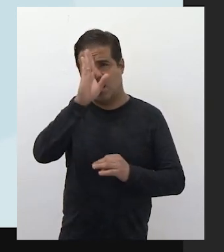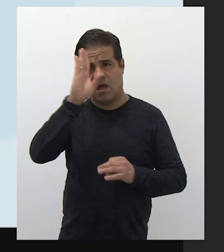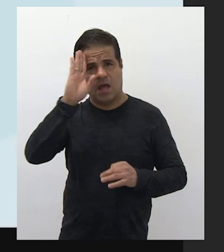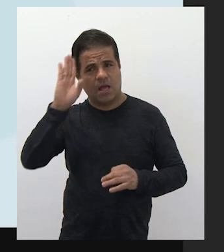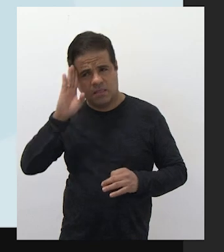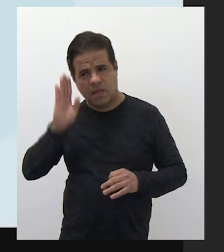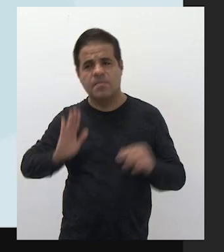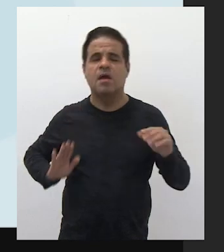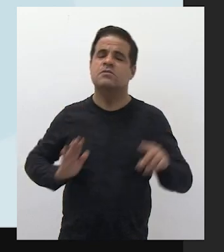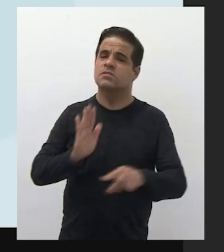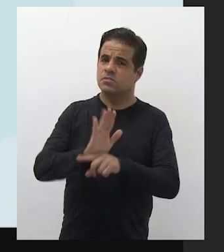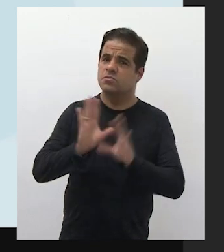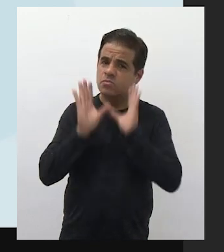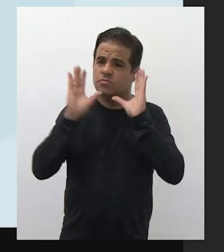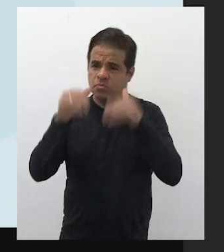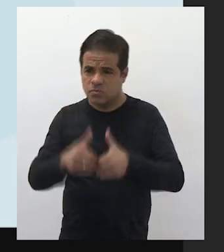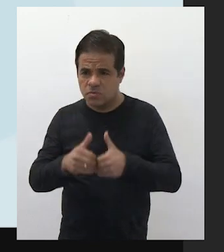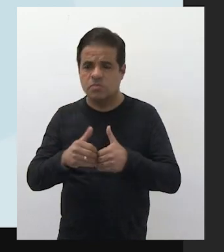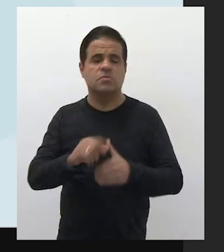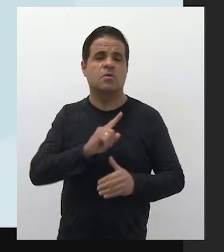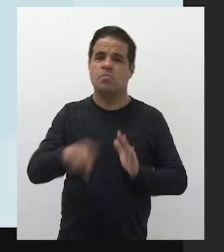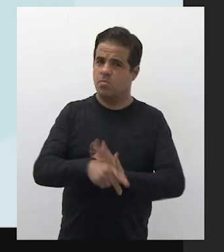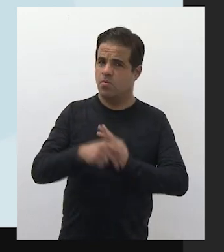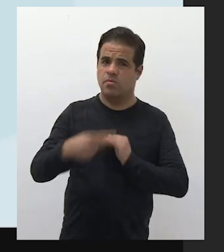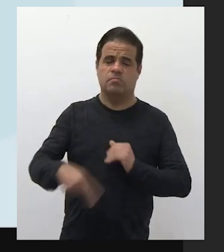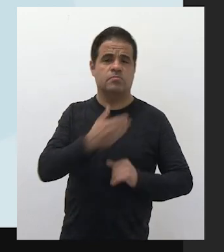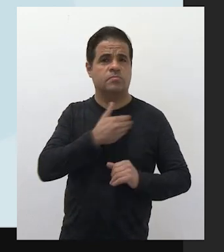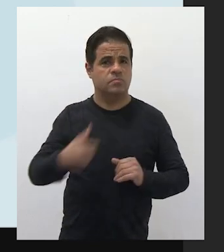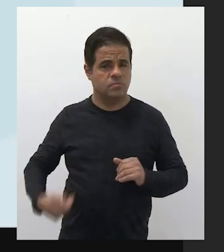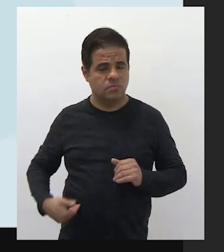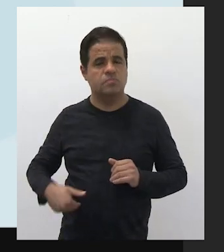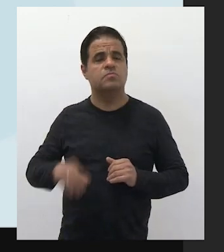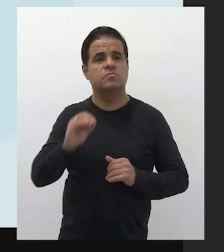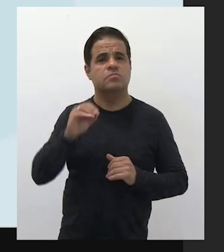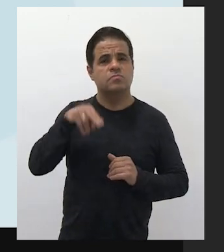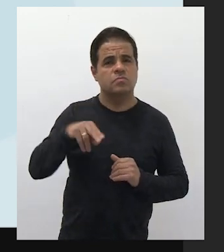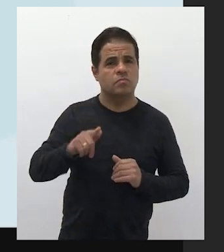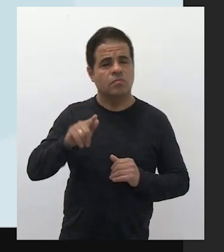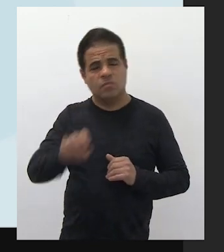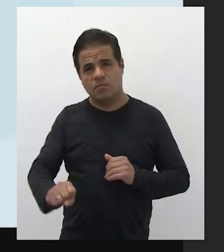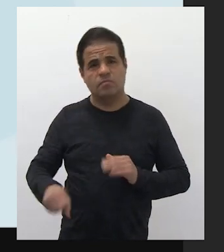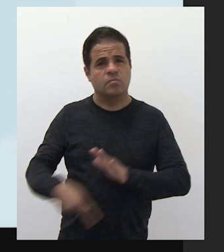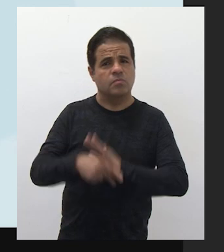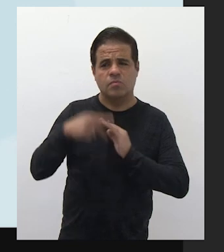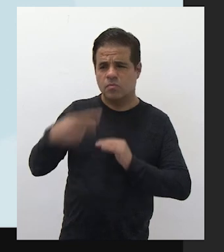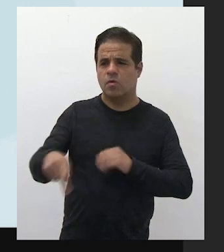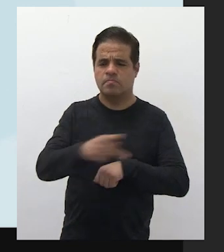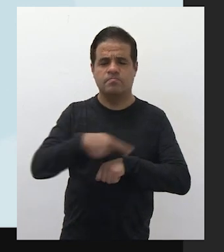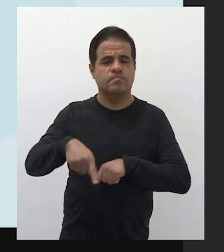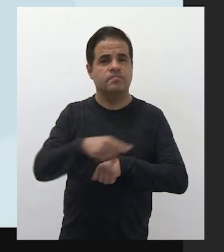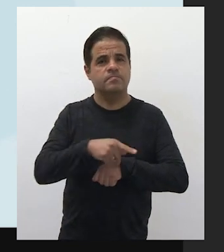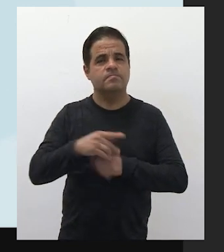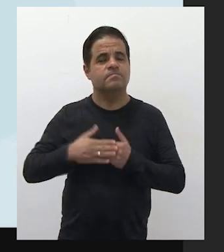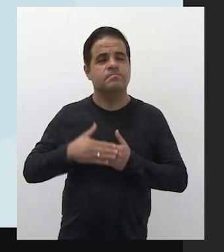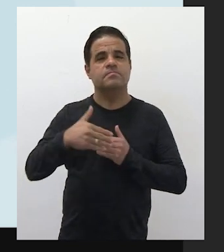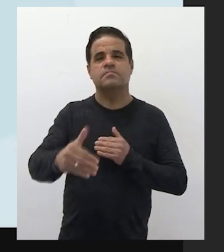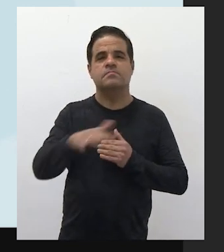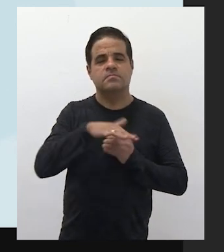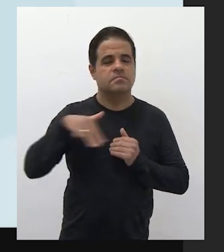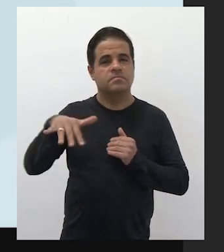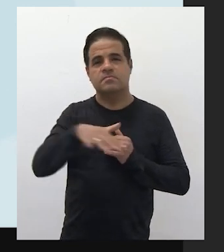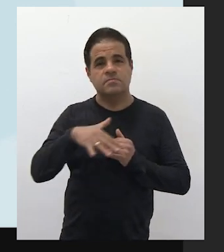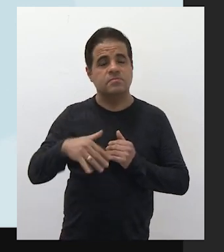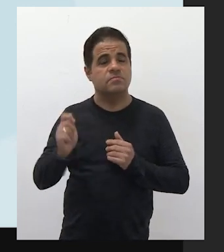acadêmicas, contribuições de organizações não governamentais, de ONGs, contribuições dos próprios países. Para quê? A